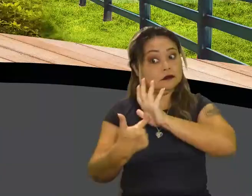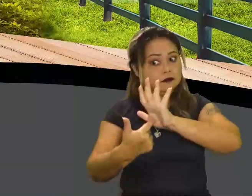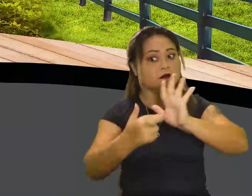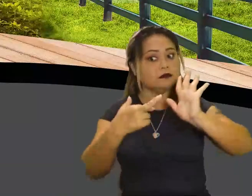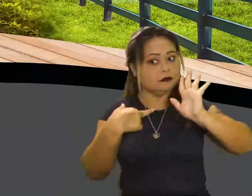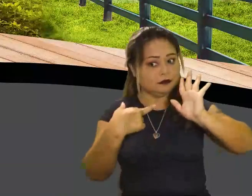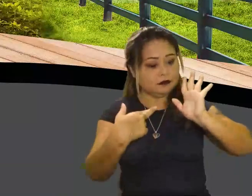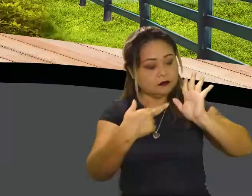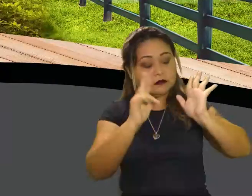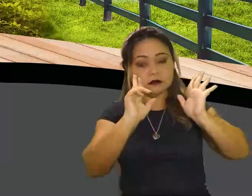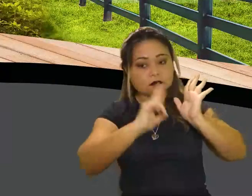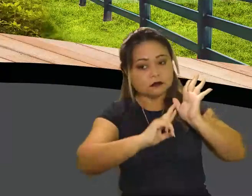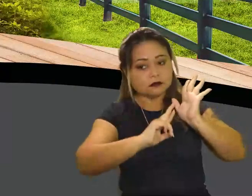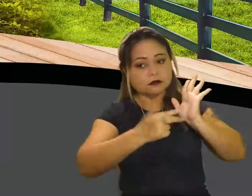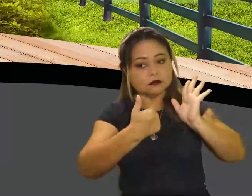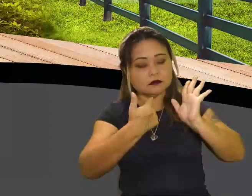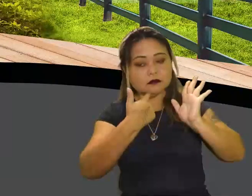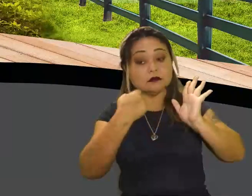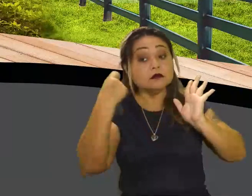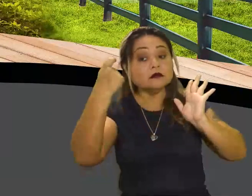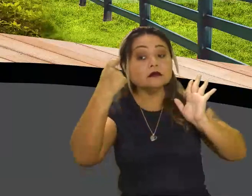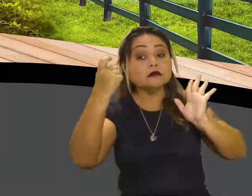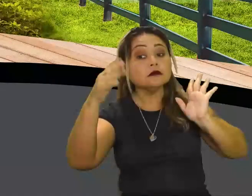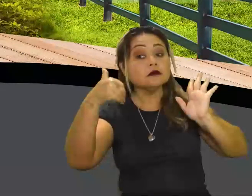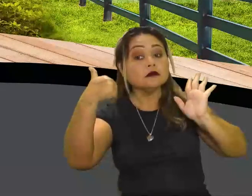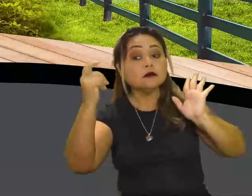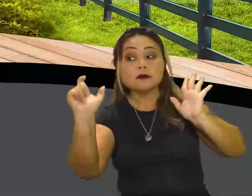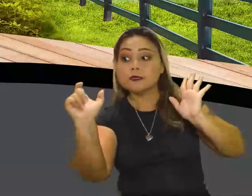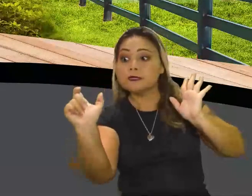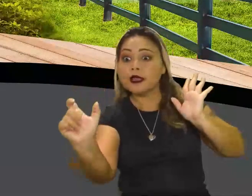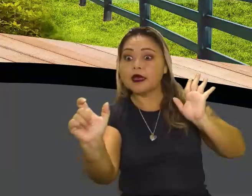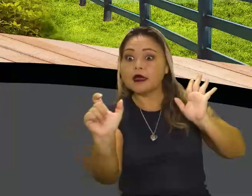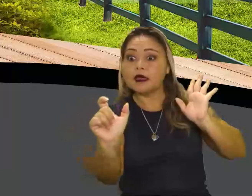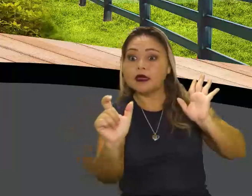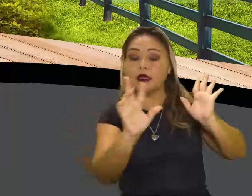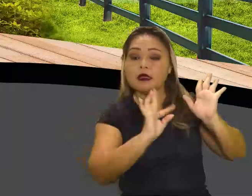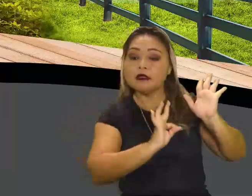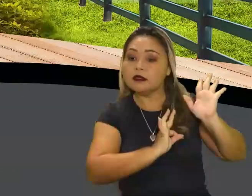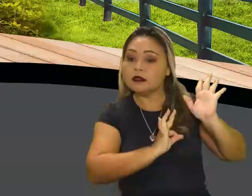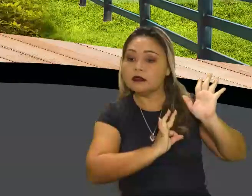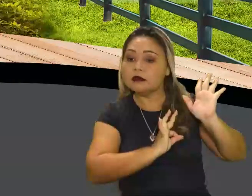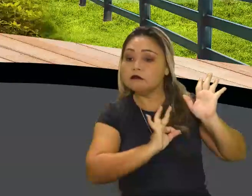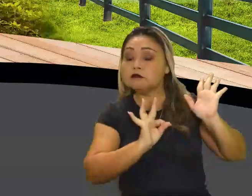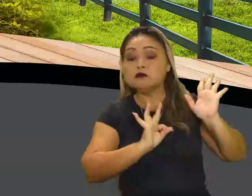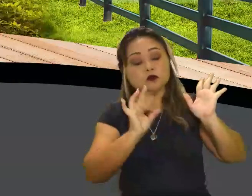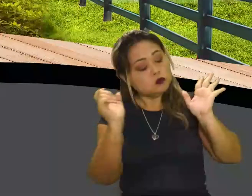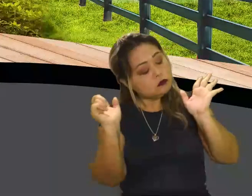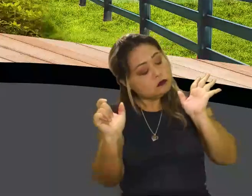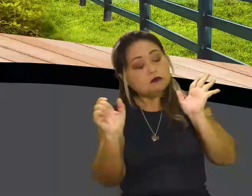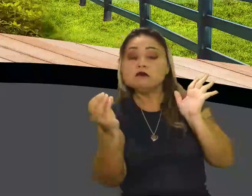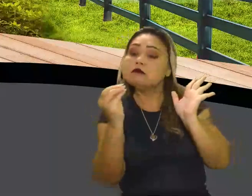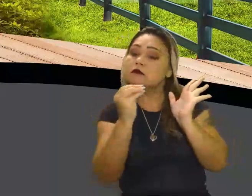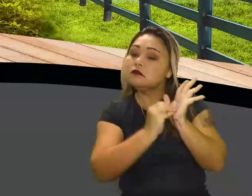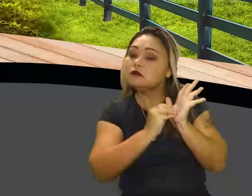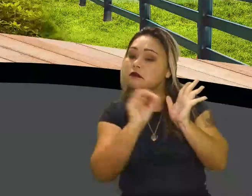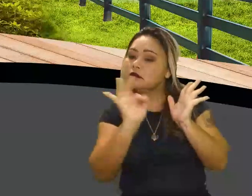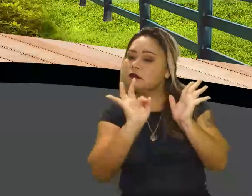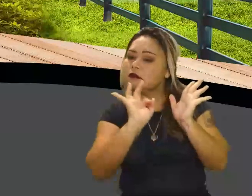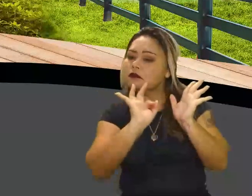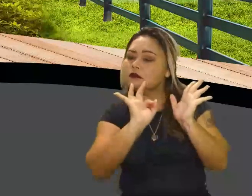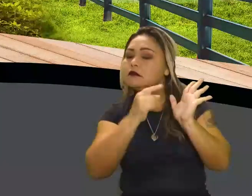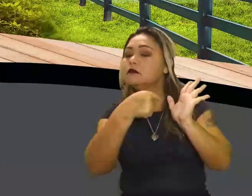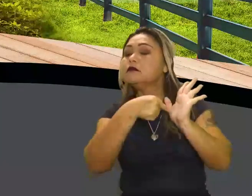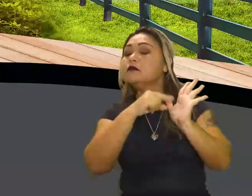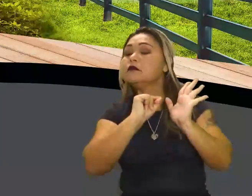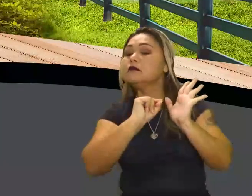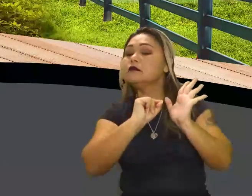resposta, eu vou sempre me preocupar com alguns termos técnicos. Possa ser que você não colocou esse termo técnico, você tenha colocado o